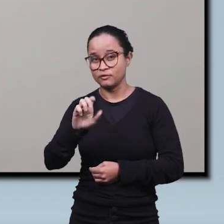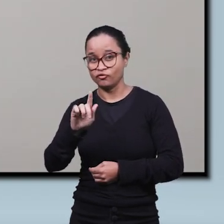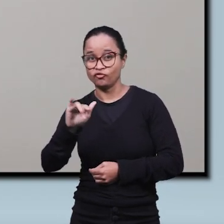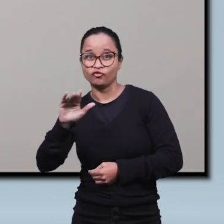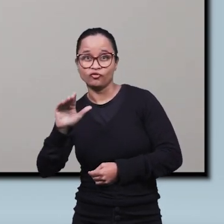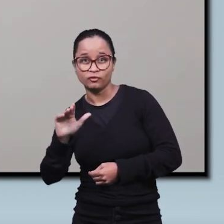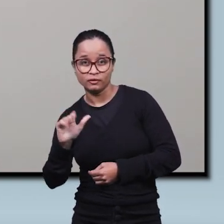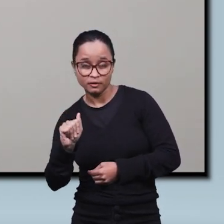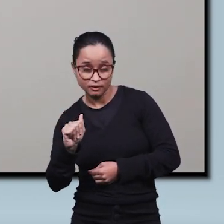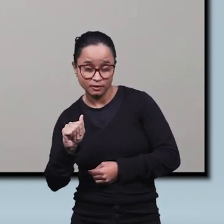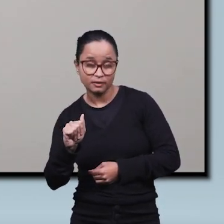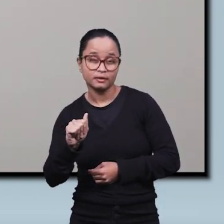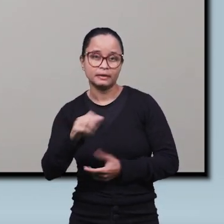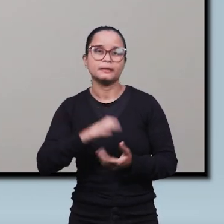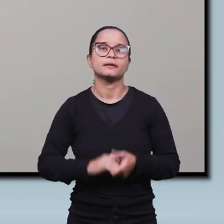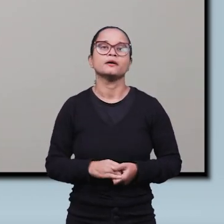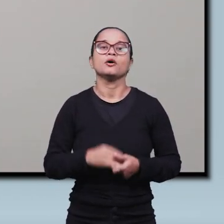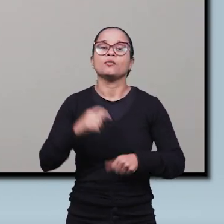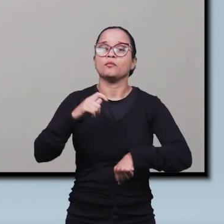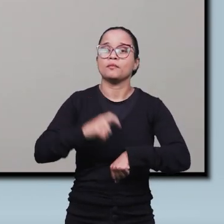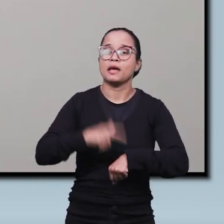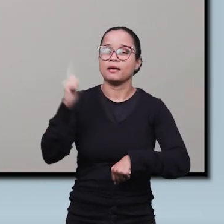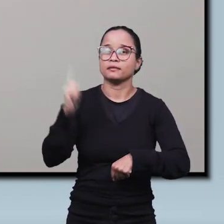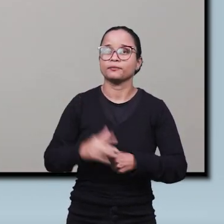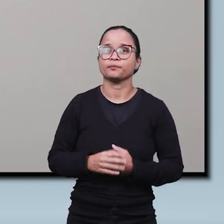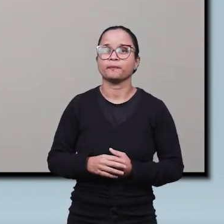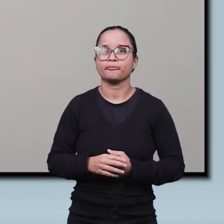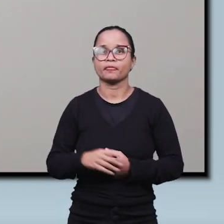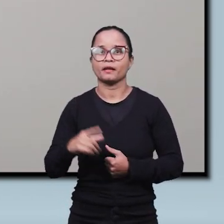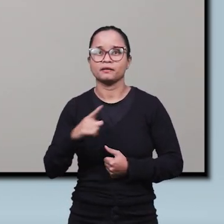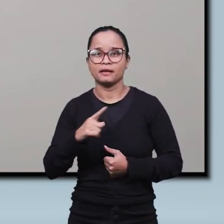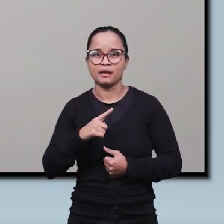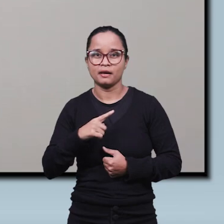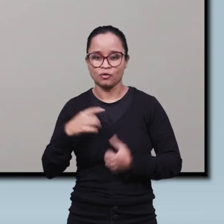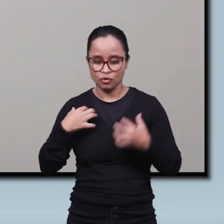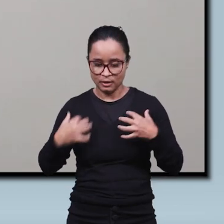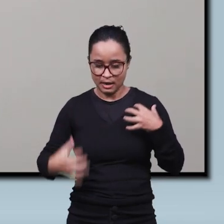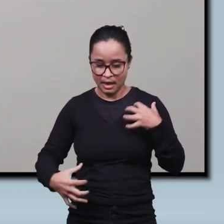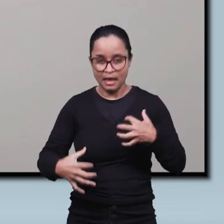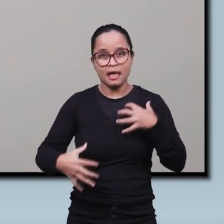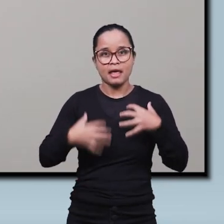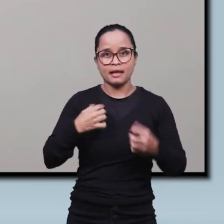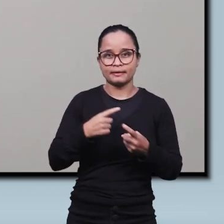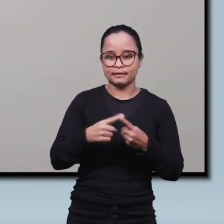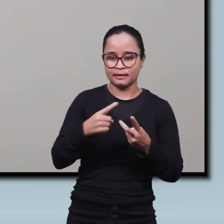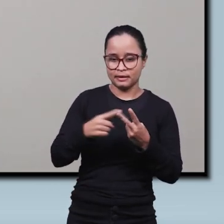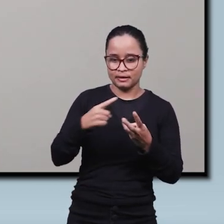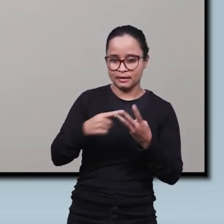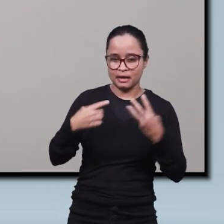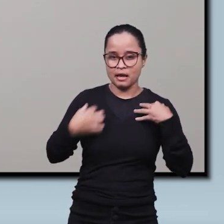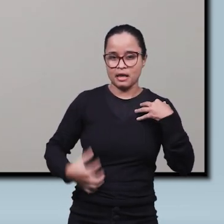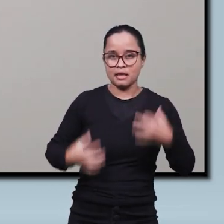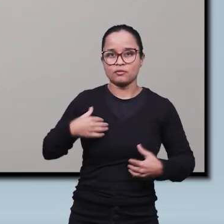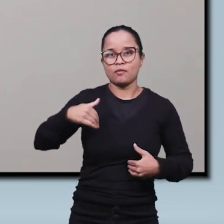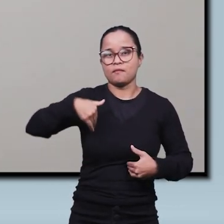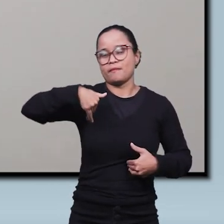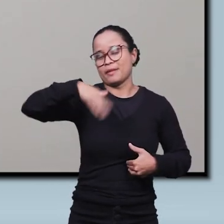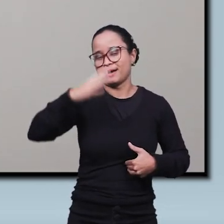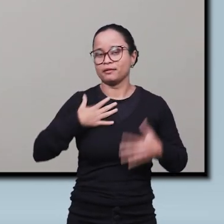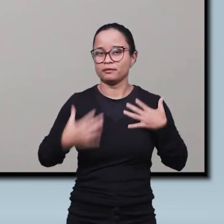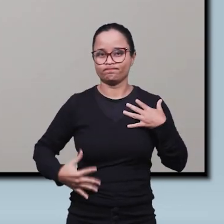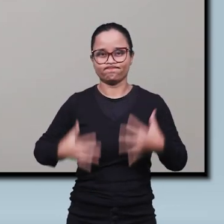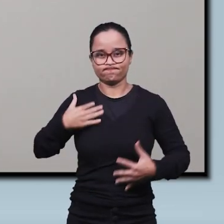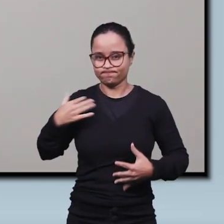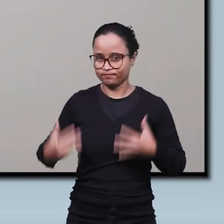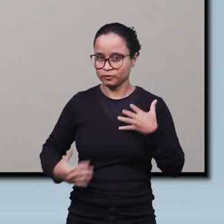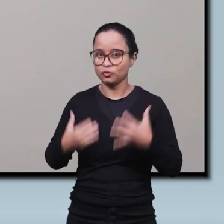Ou hemiplegia, quando nós temos 3 ou mais áreas desse corpo comprometido e também nas